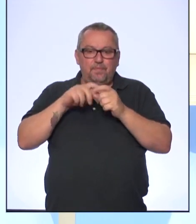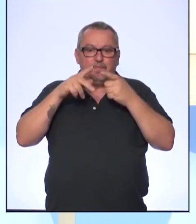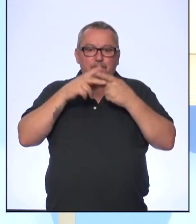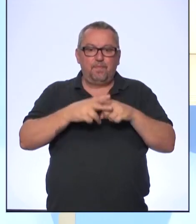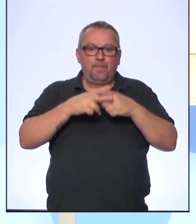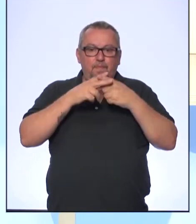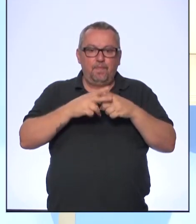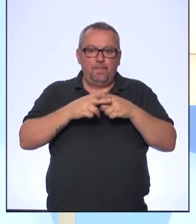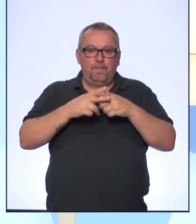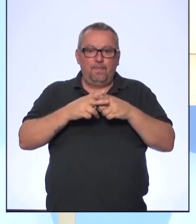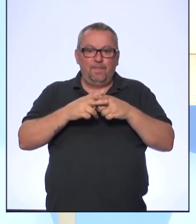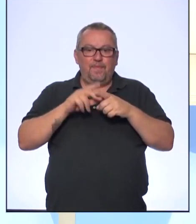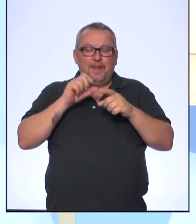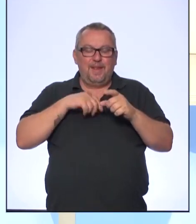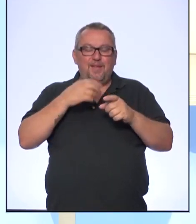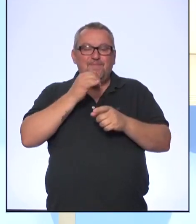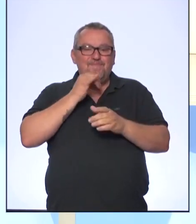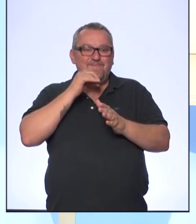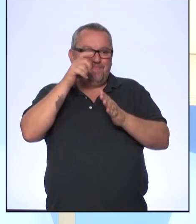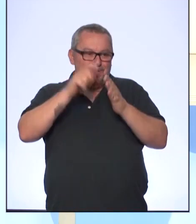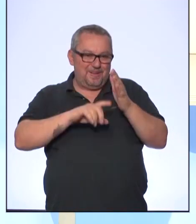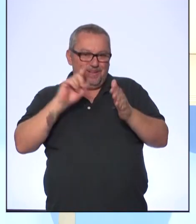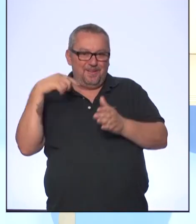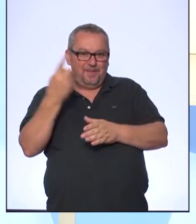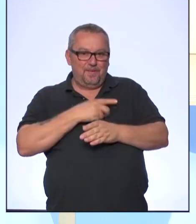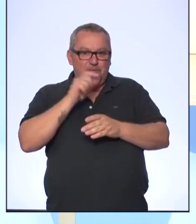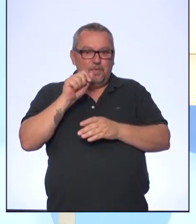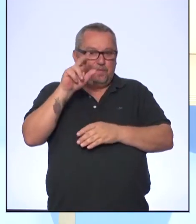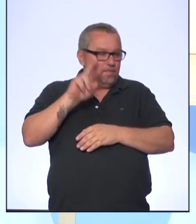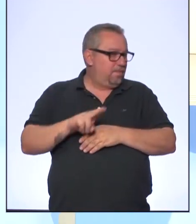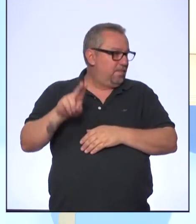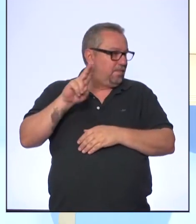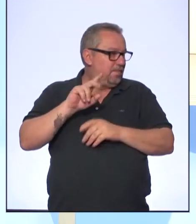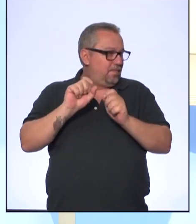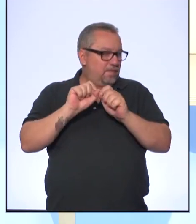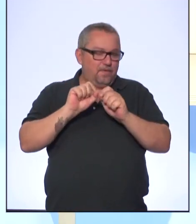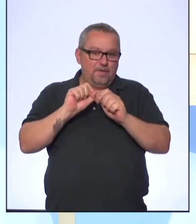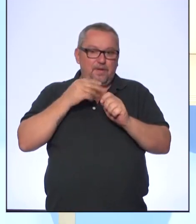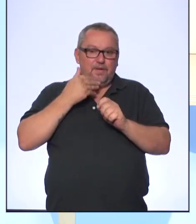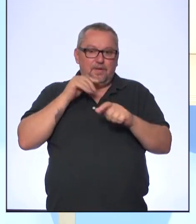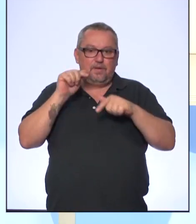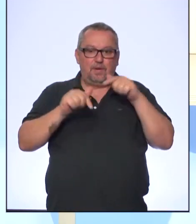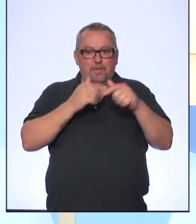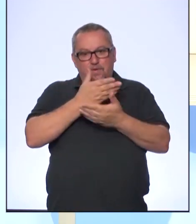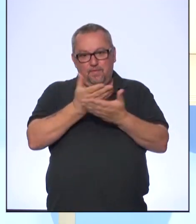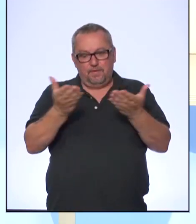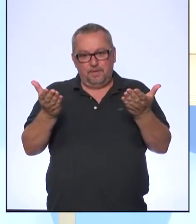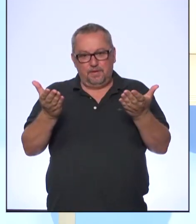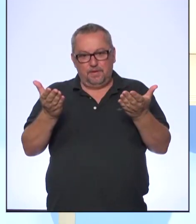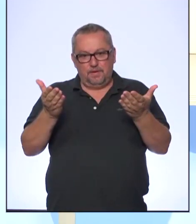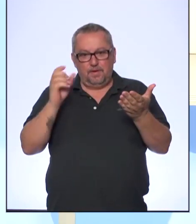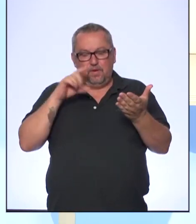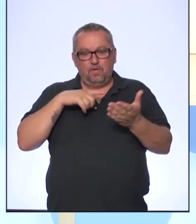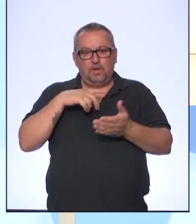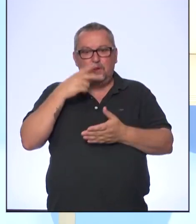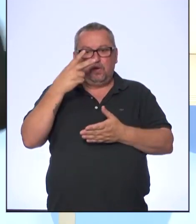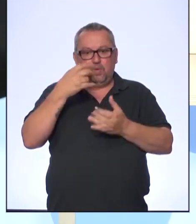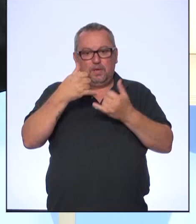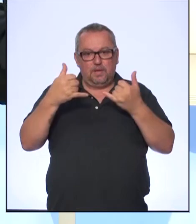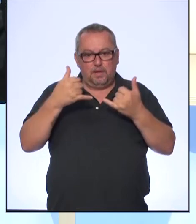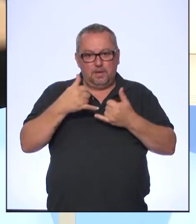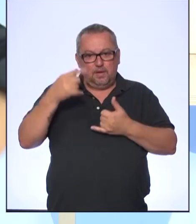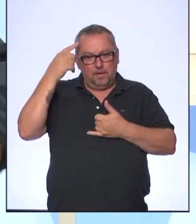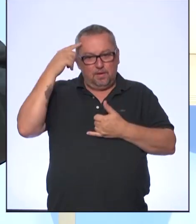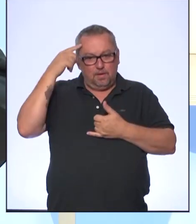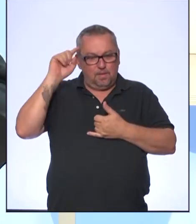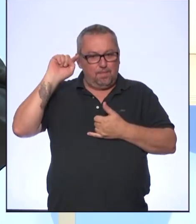ferramentas, esse é um dos modelos, né, que nós podemos utilizar para facilitar a conta de vocês. Claro, aí só tem 2 linhas, né? Imagina se